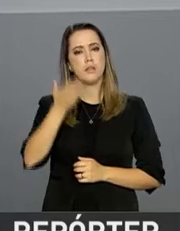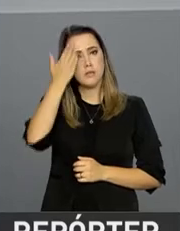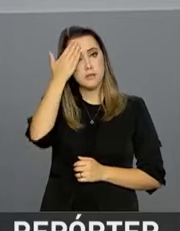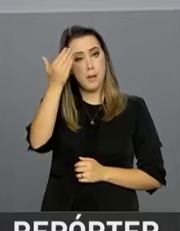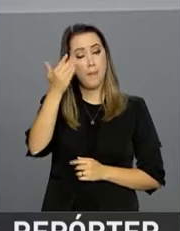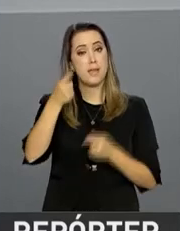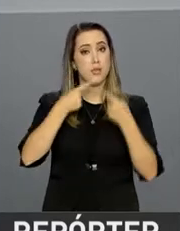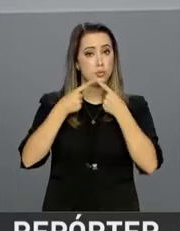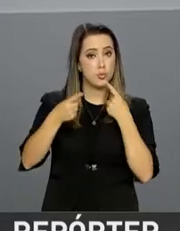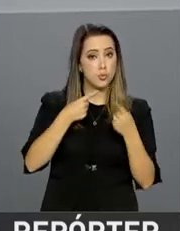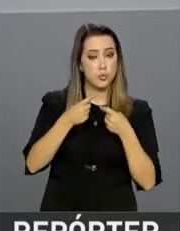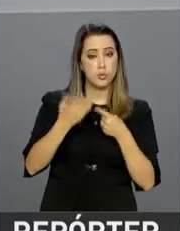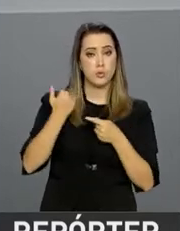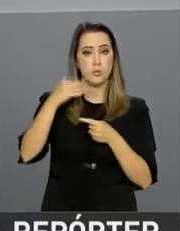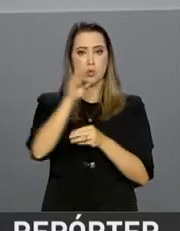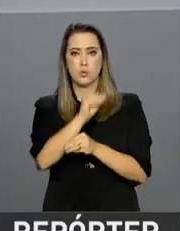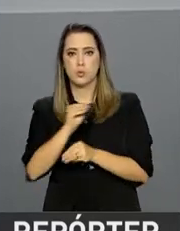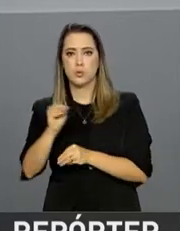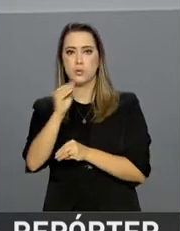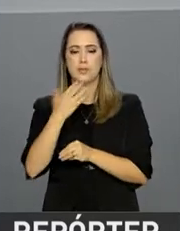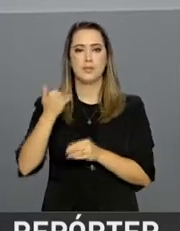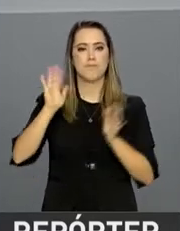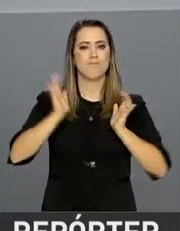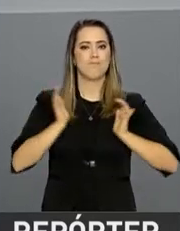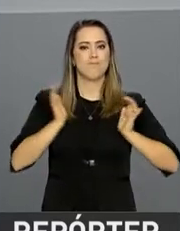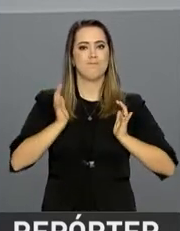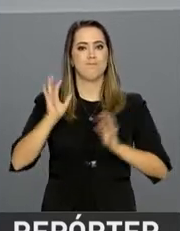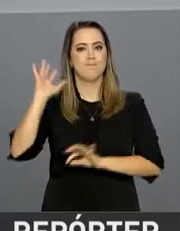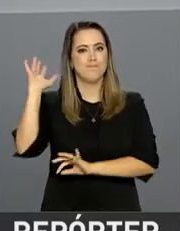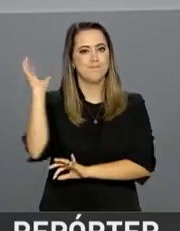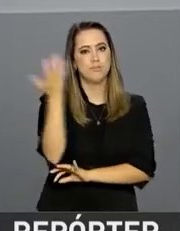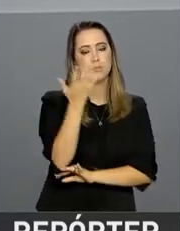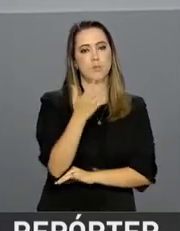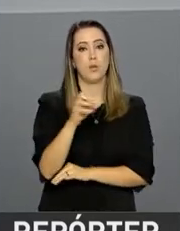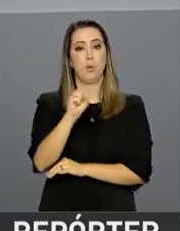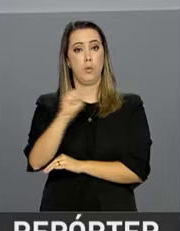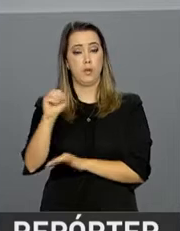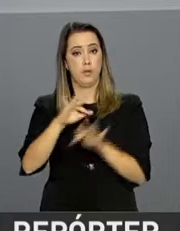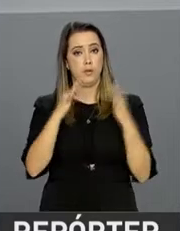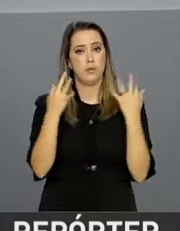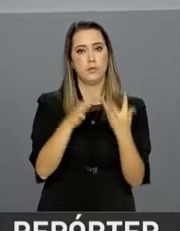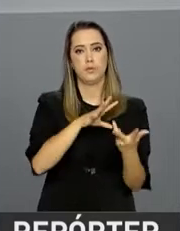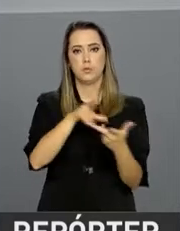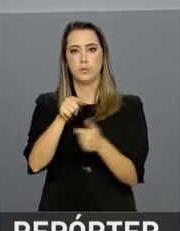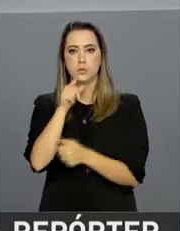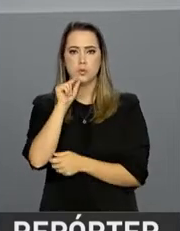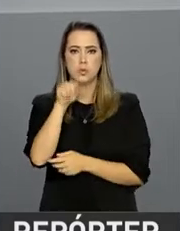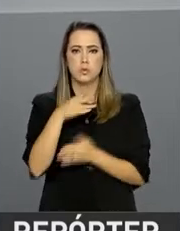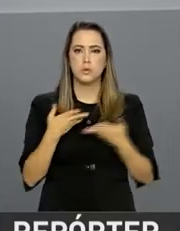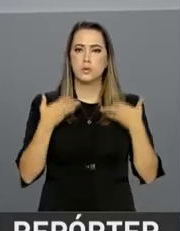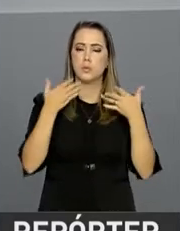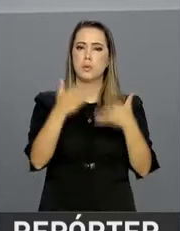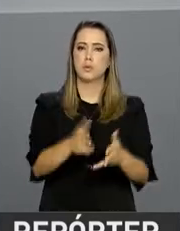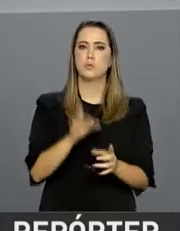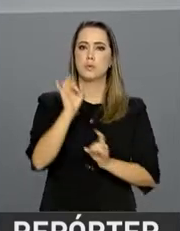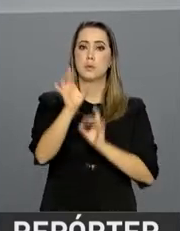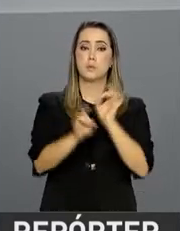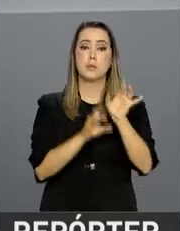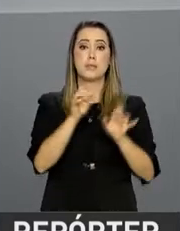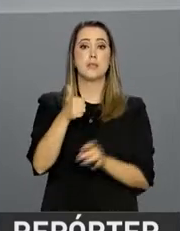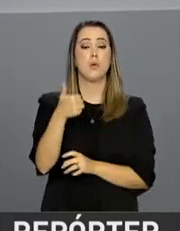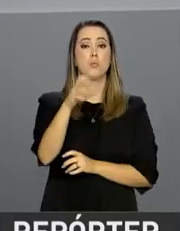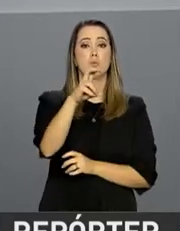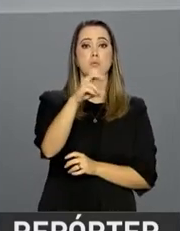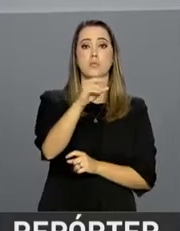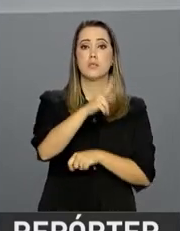de uma das principais riquezas naturais o 8º fórum mundial da água vai contar com a participação de mais de